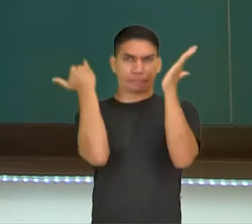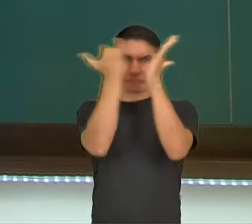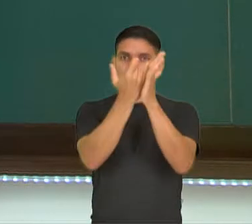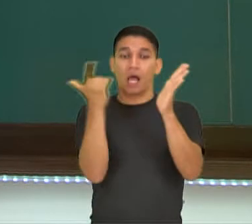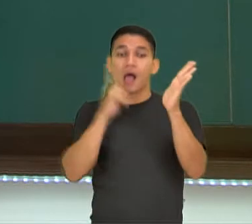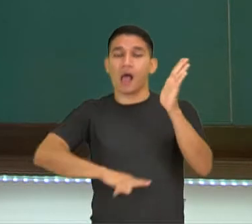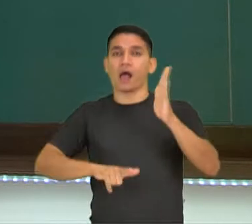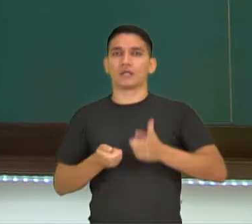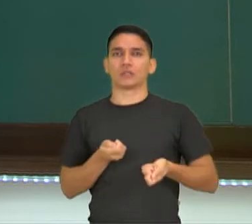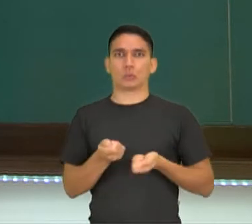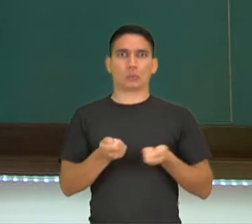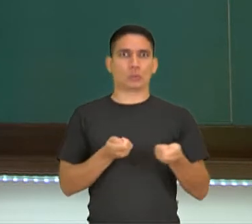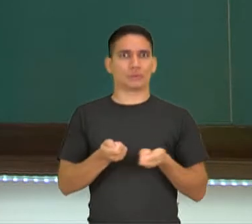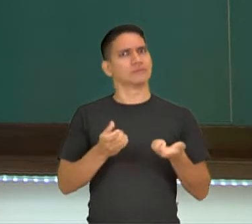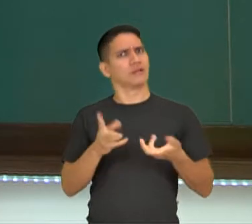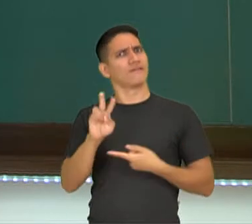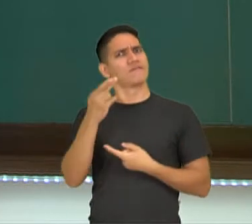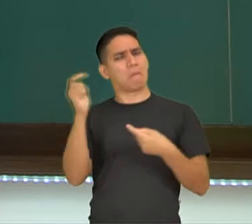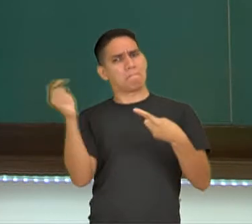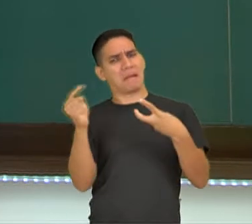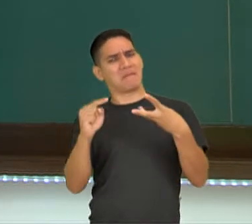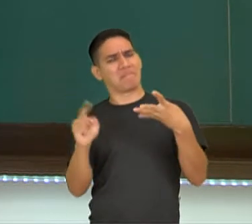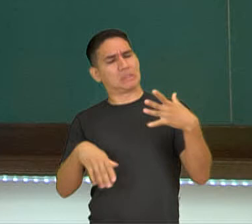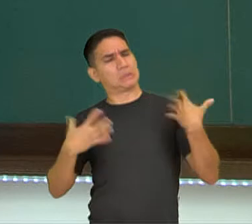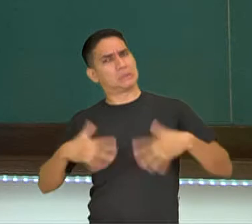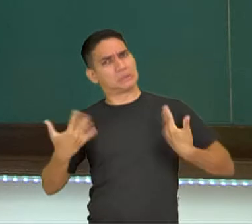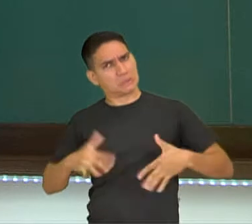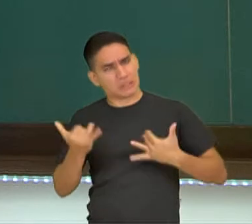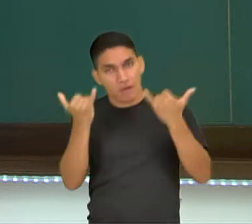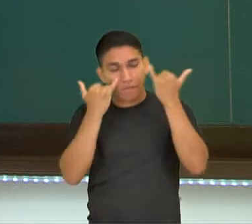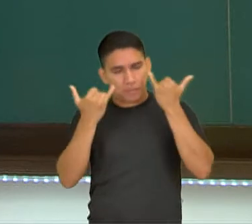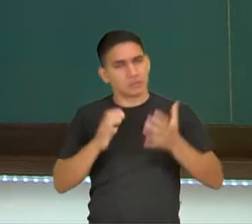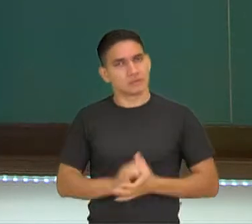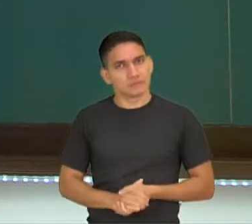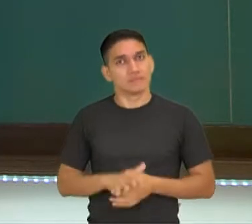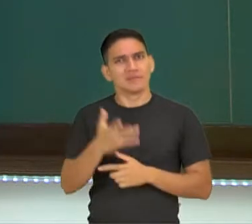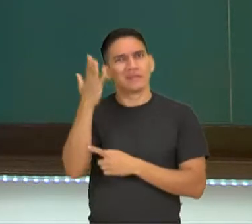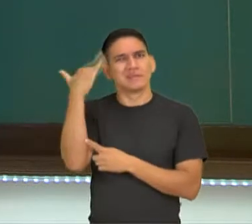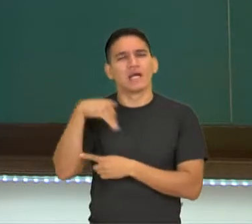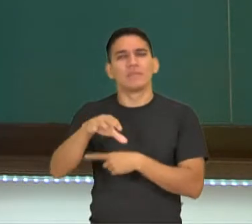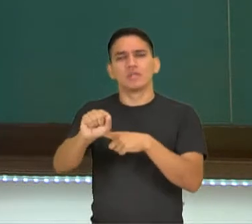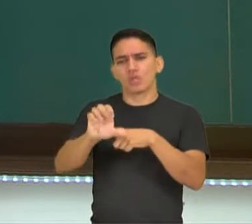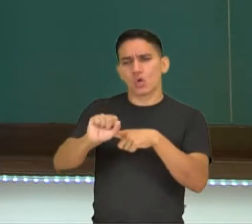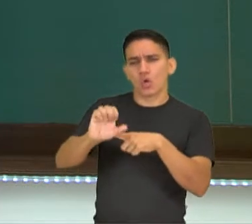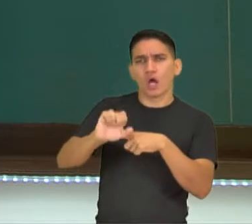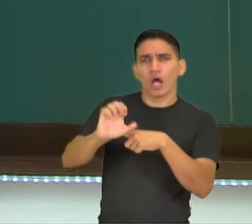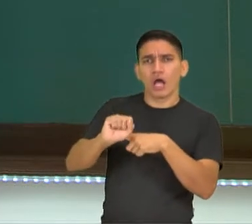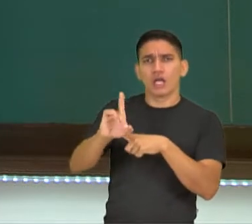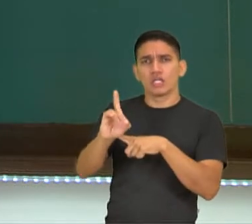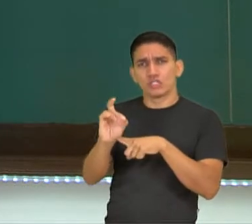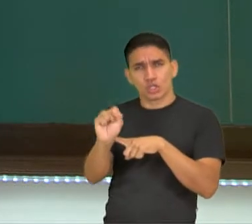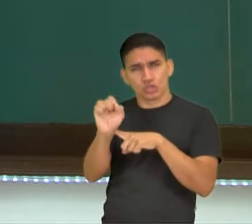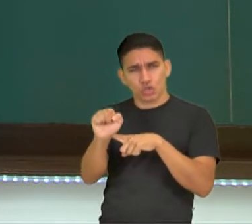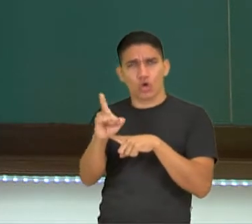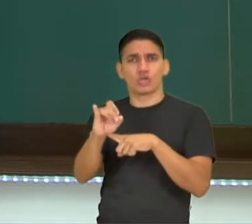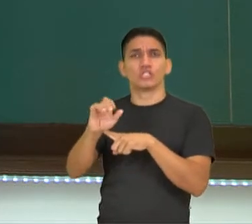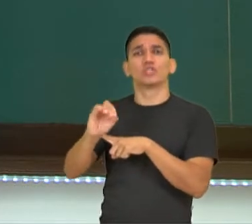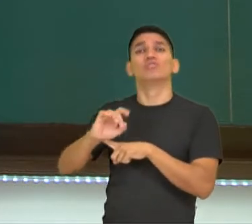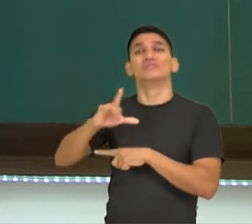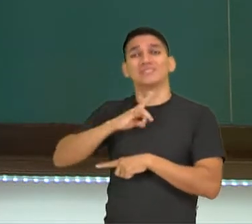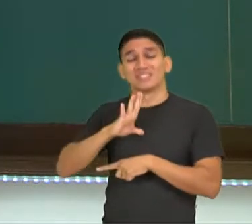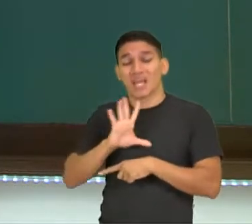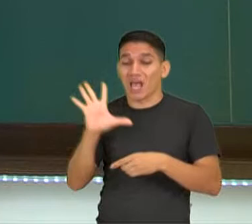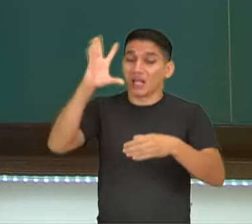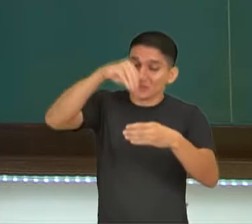coisa, gente! Você sabia de tudo isso? E sabia ainda que o sódio, que ajuda tanto o nosso corpo, está no